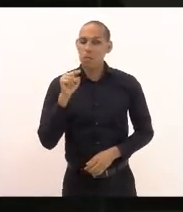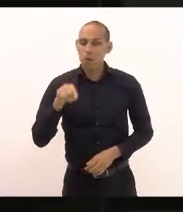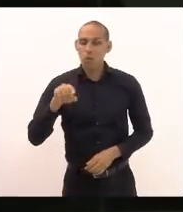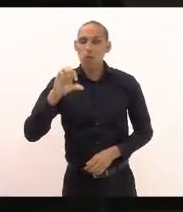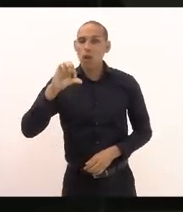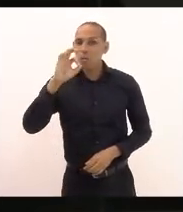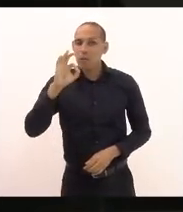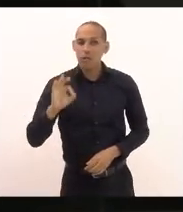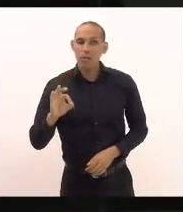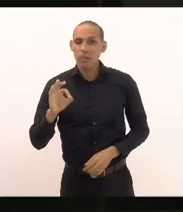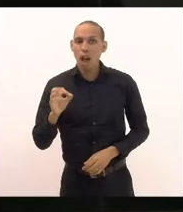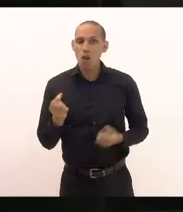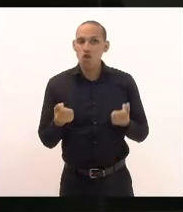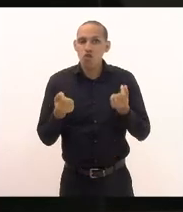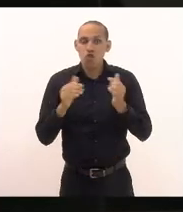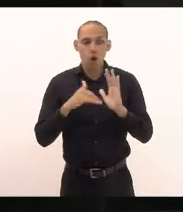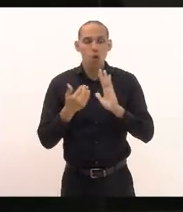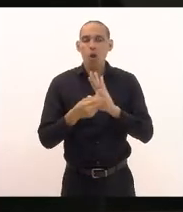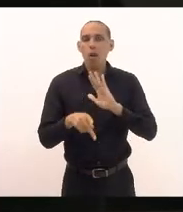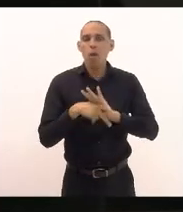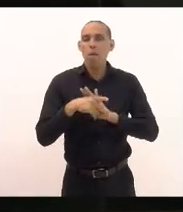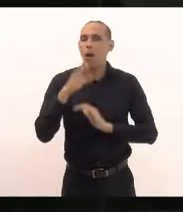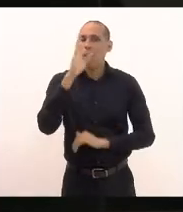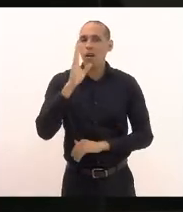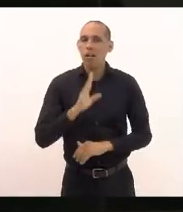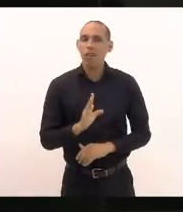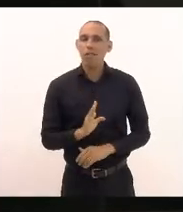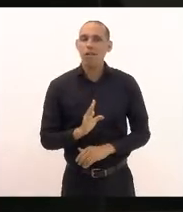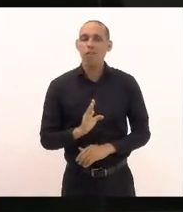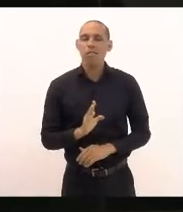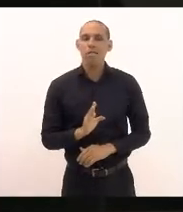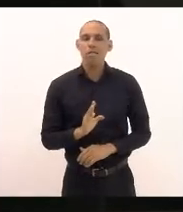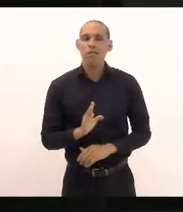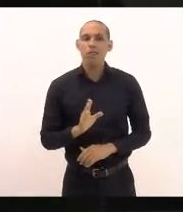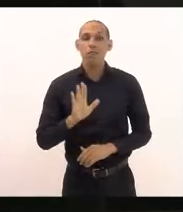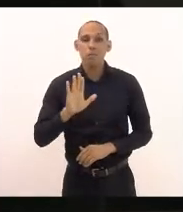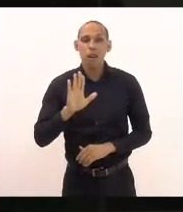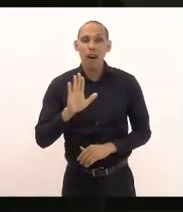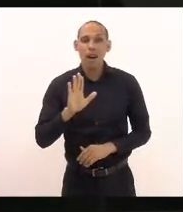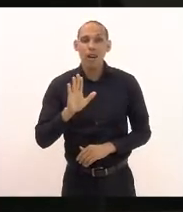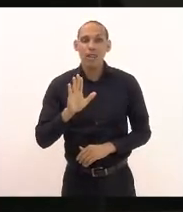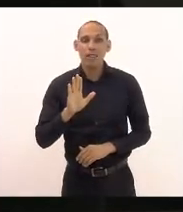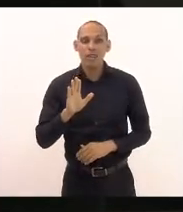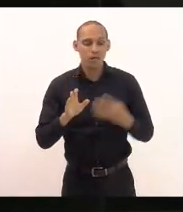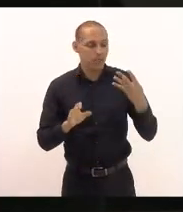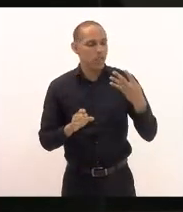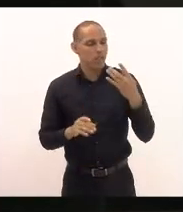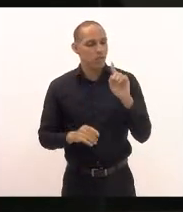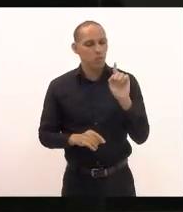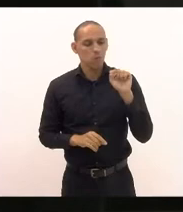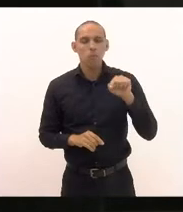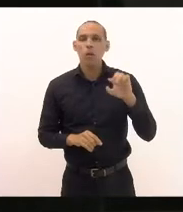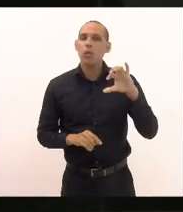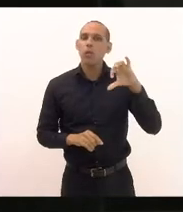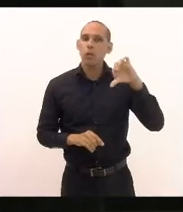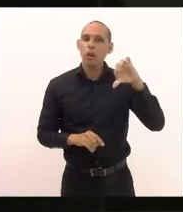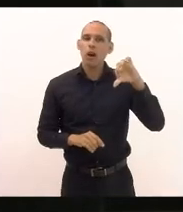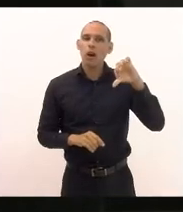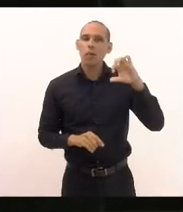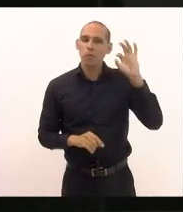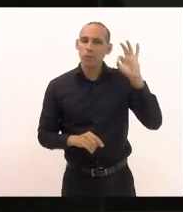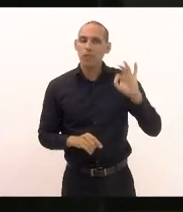41,9% da renda total do país e a parcela compõe, e essa parcela compõe um grupo